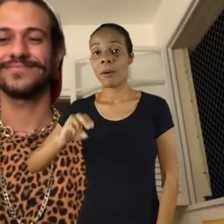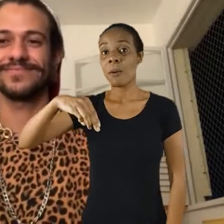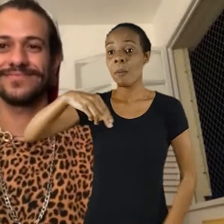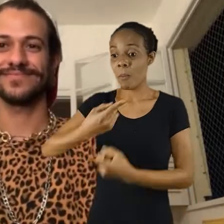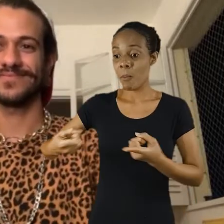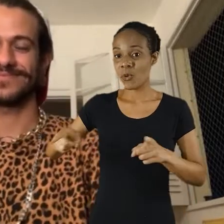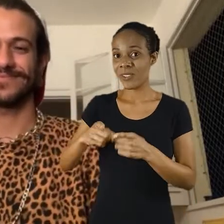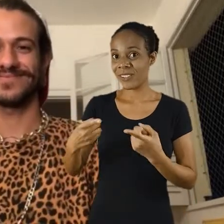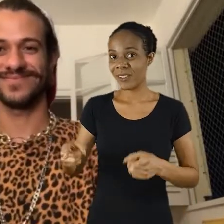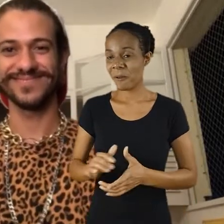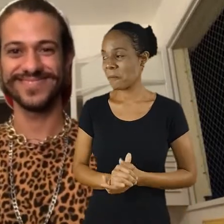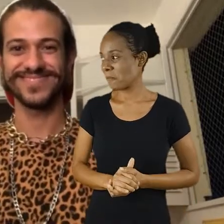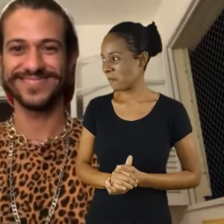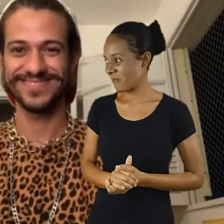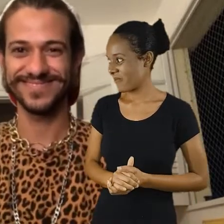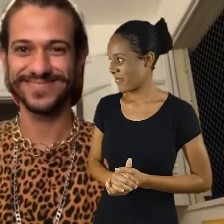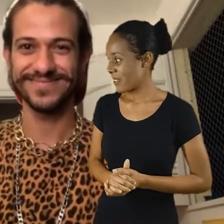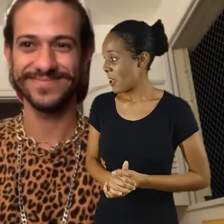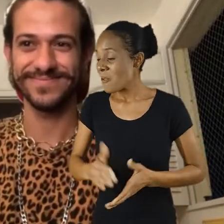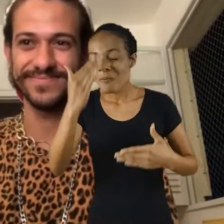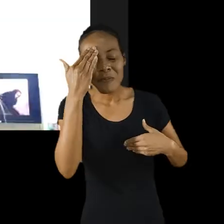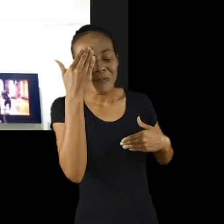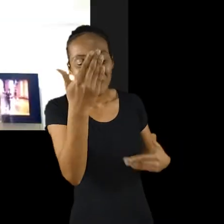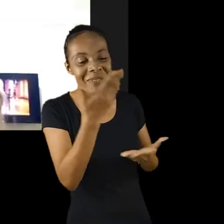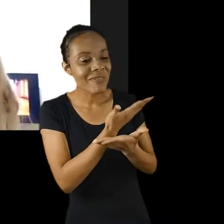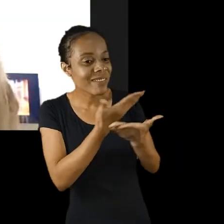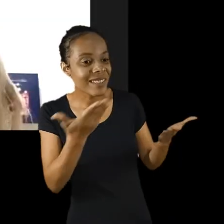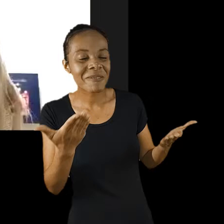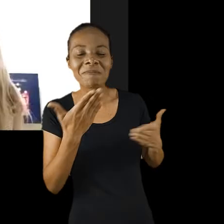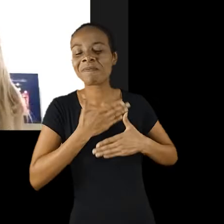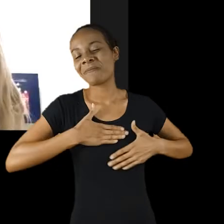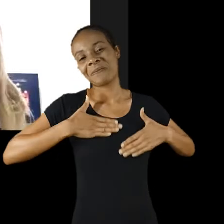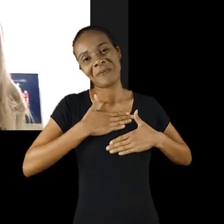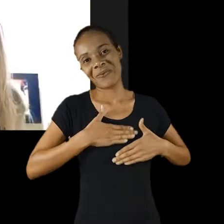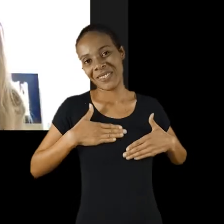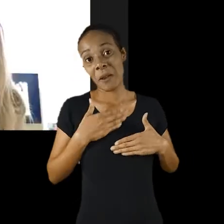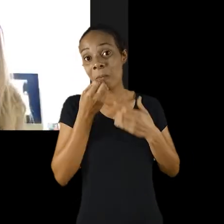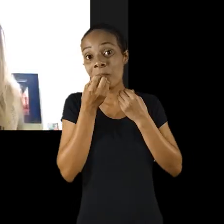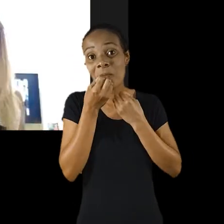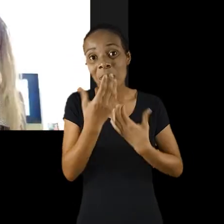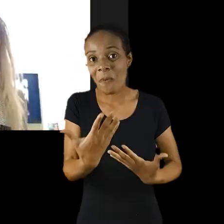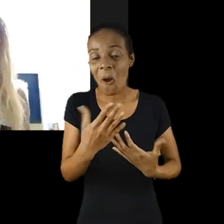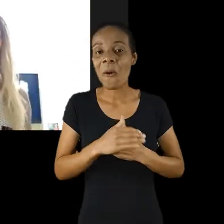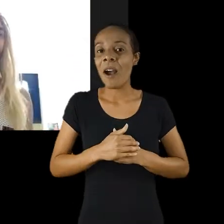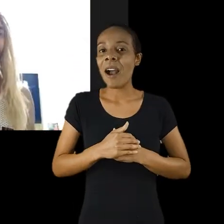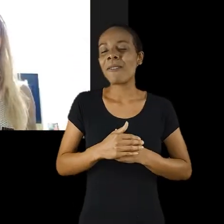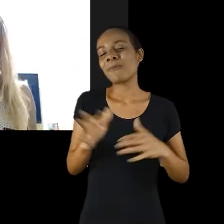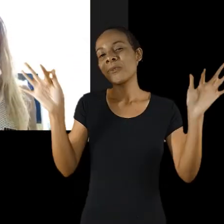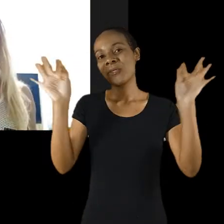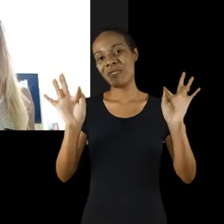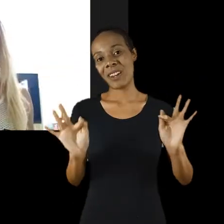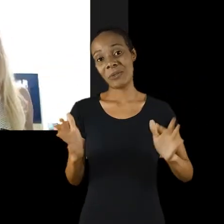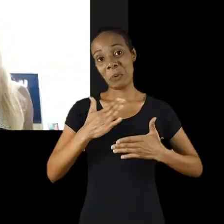minha gente, que delícia. Muito obrigada pelo convite, obrigada por estar aqui com vocês. Já fiquei super emocionada com minhas músicas tocando aqui